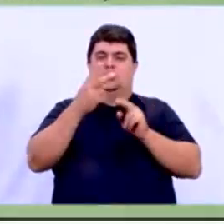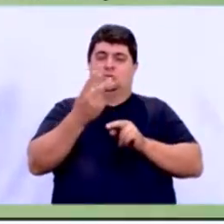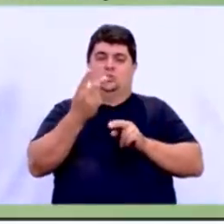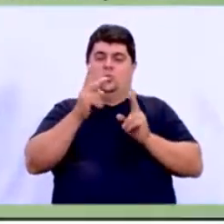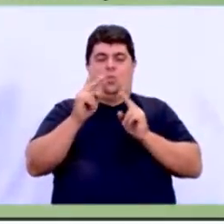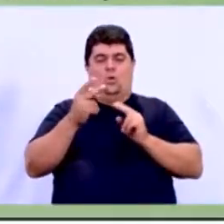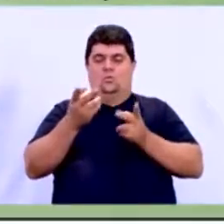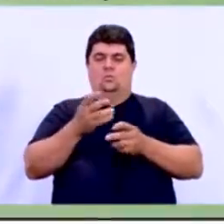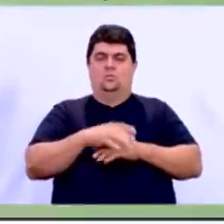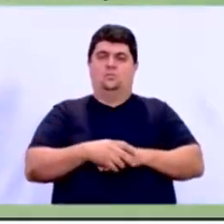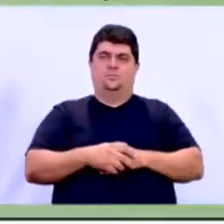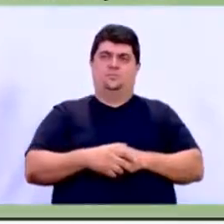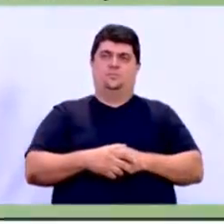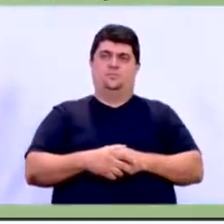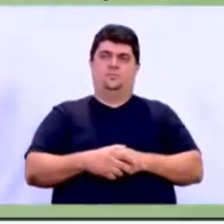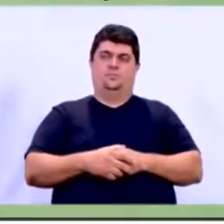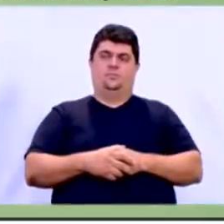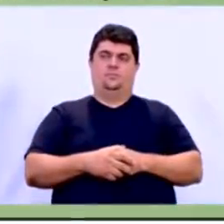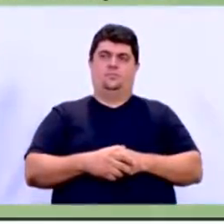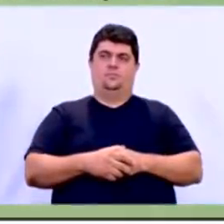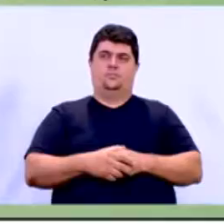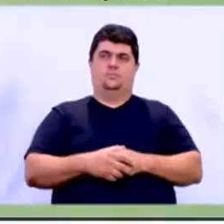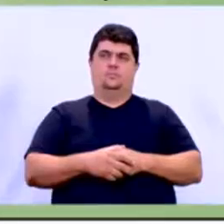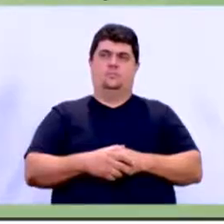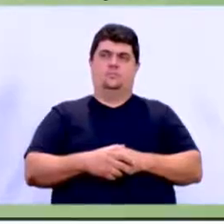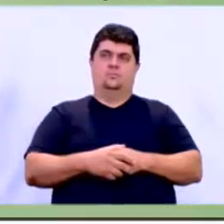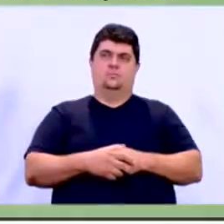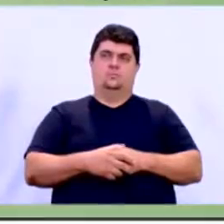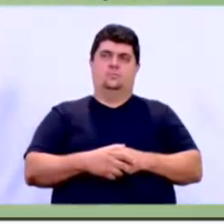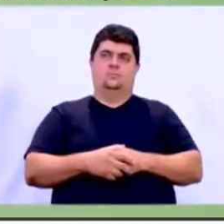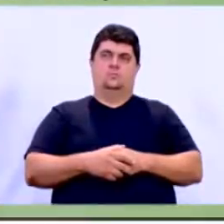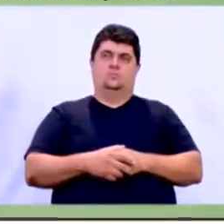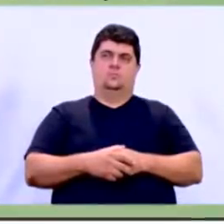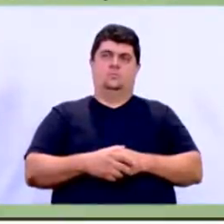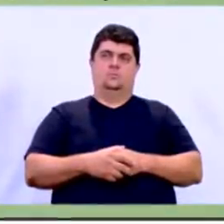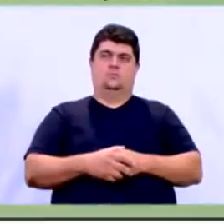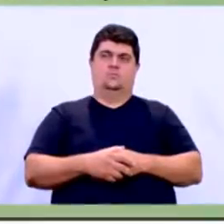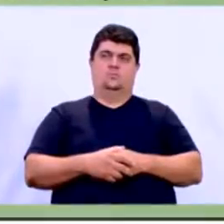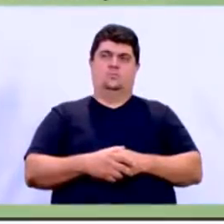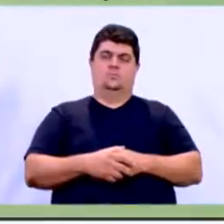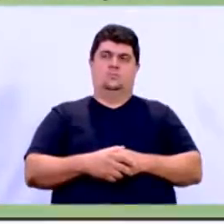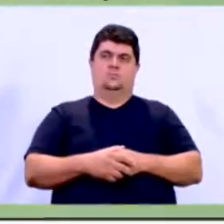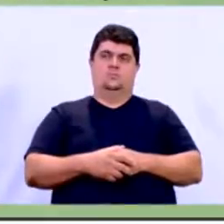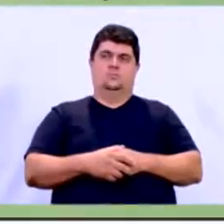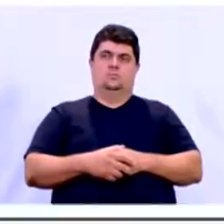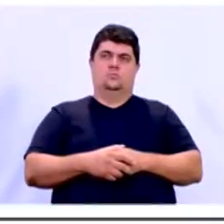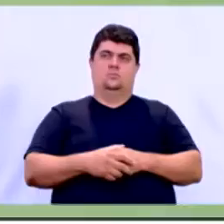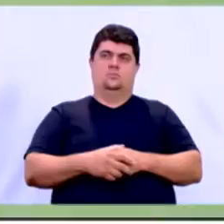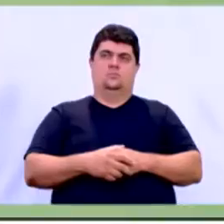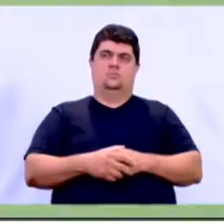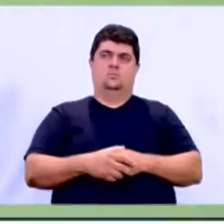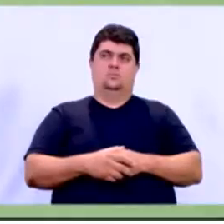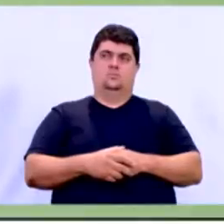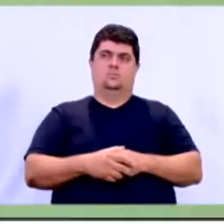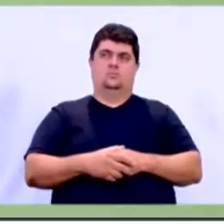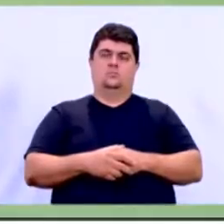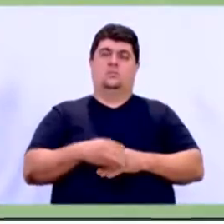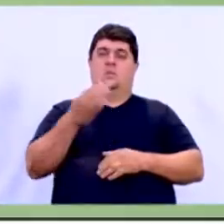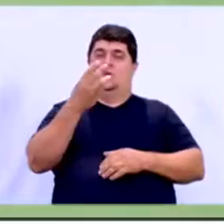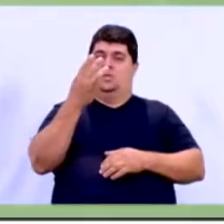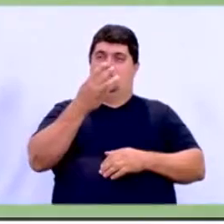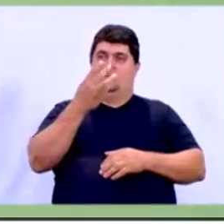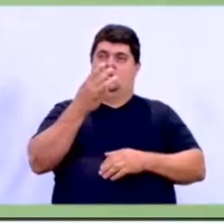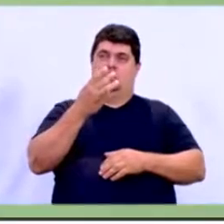então o pessoal acabou falando já, destacando quais ramos, né, eles iriam atuar. Então vamos lá, questão